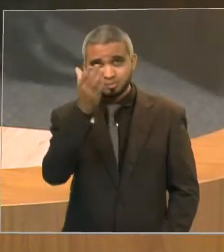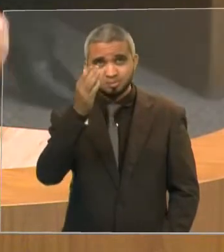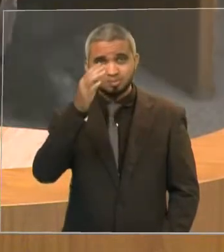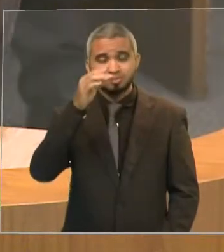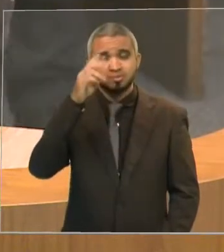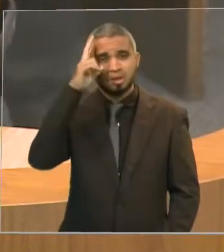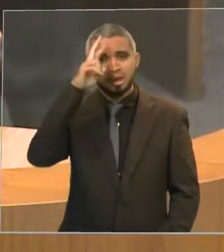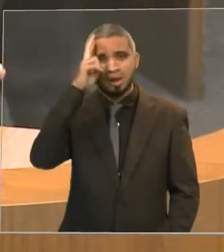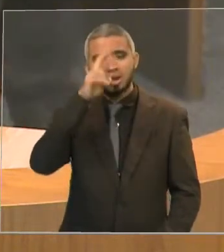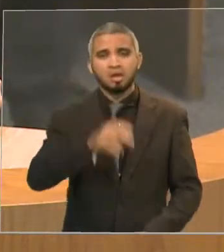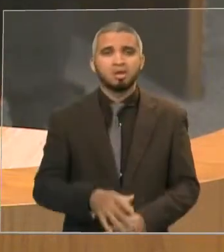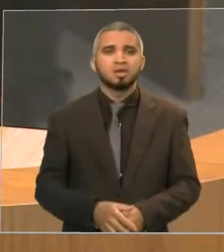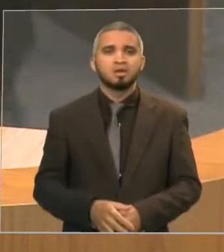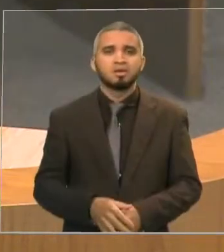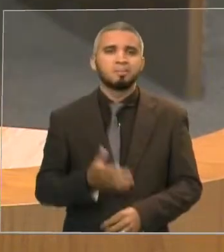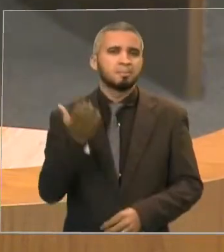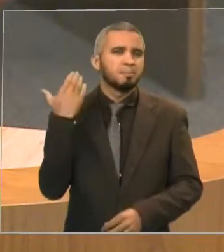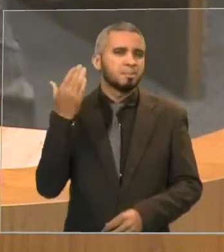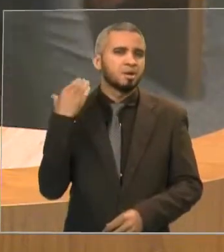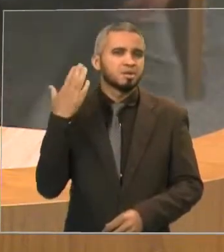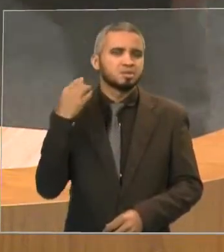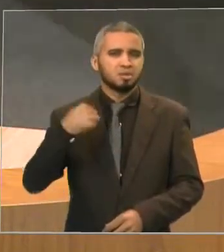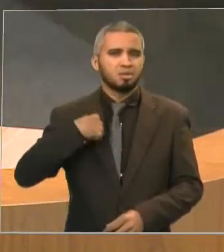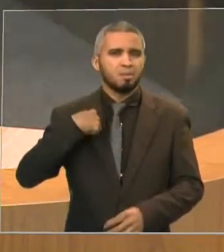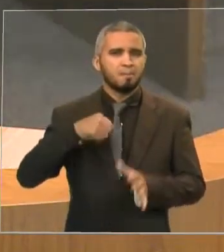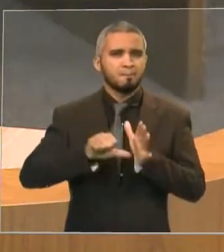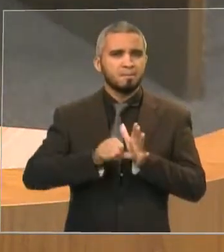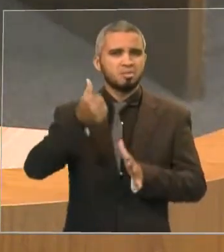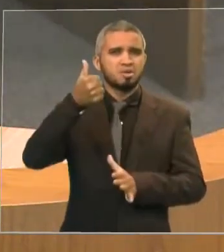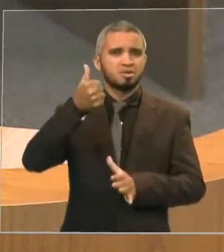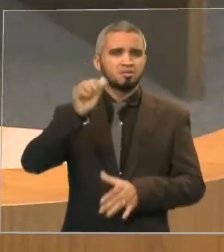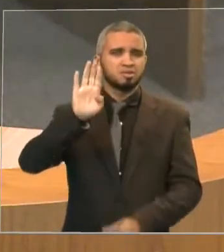que, na minha primeira campanha,